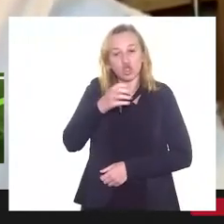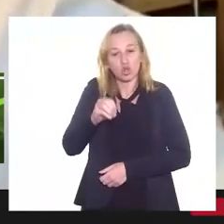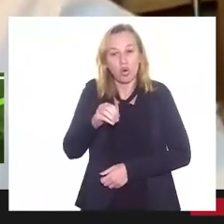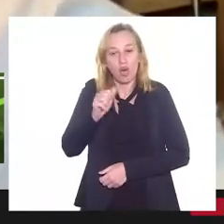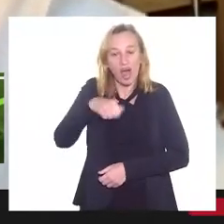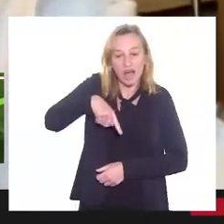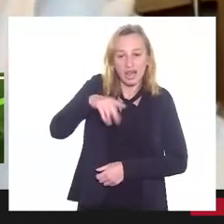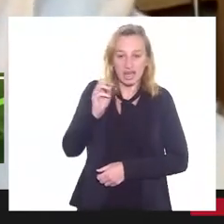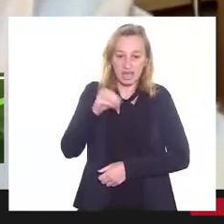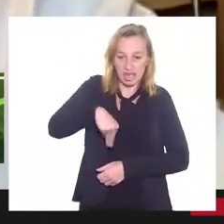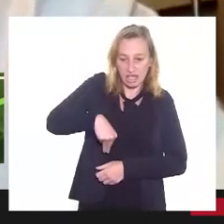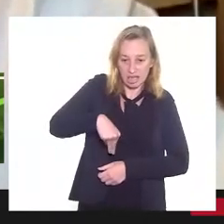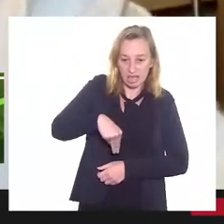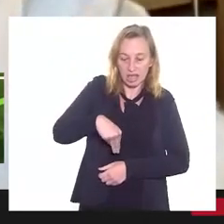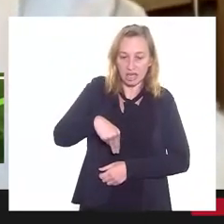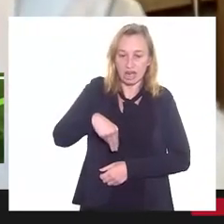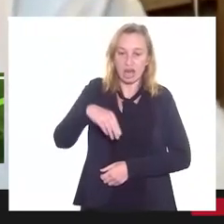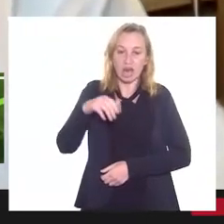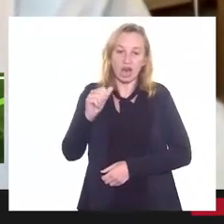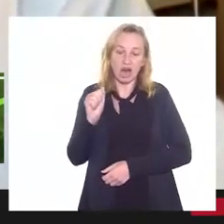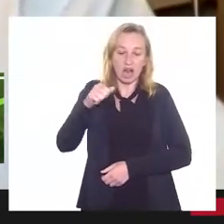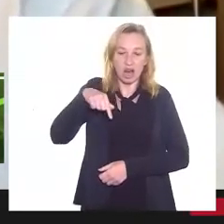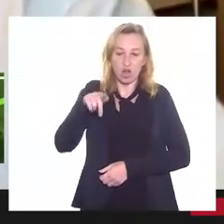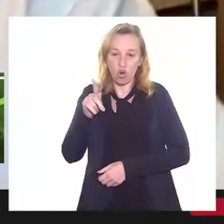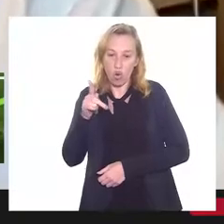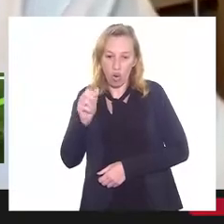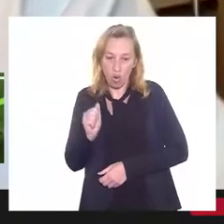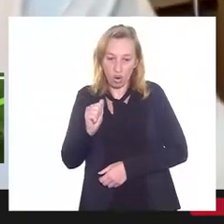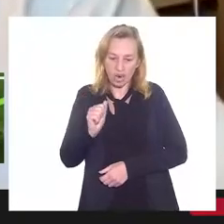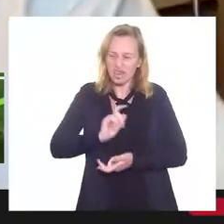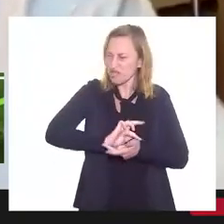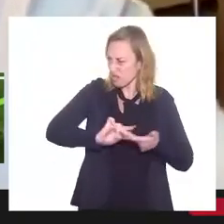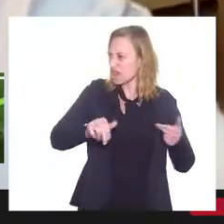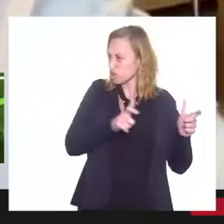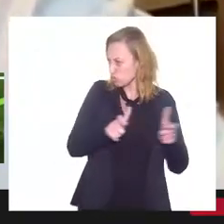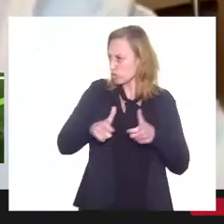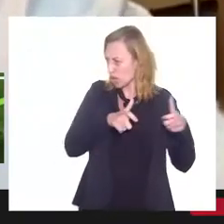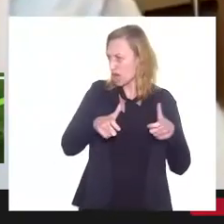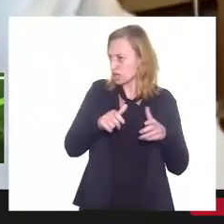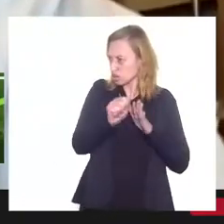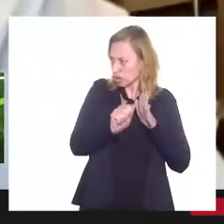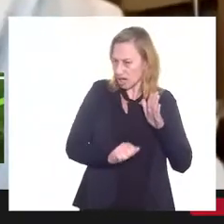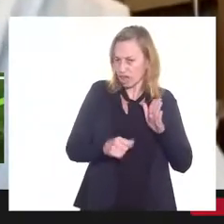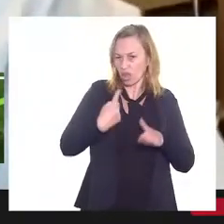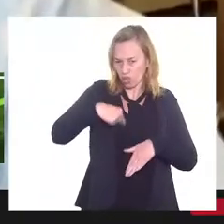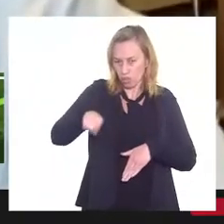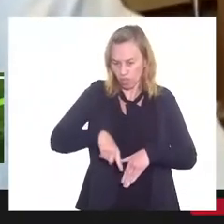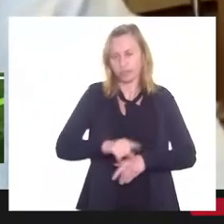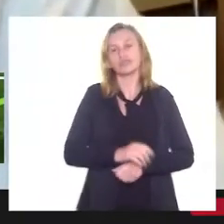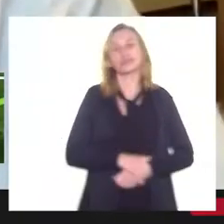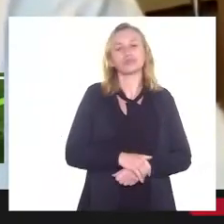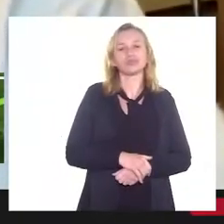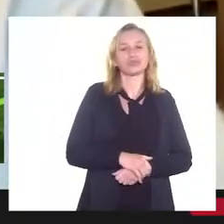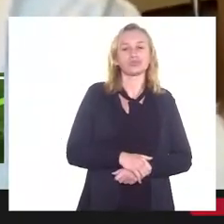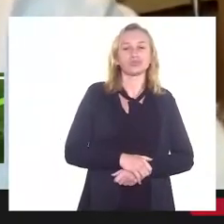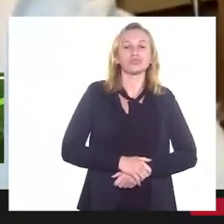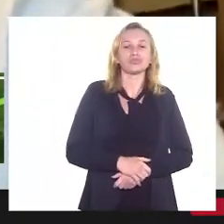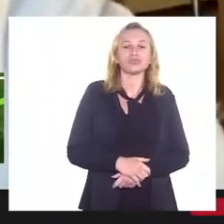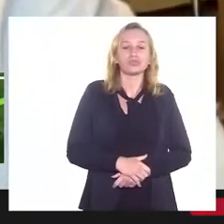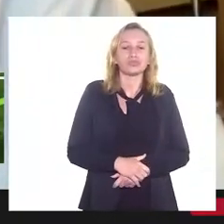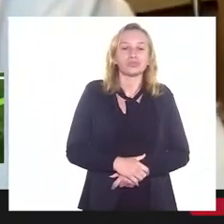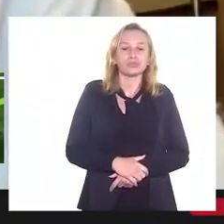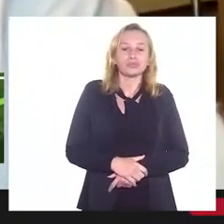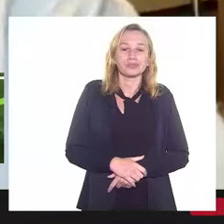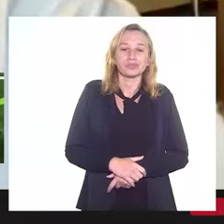que se cheio do tempo Jesus de Nazaré espiritualista de umbanda ou ruim terreno e com também na região dos lagos